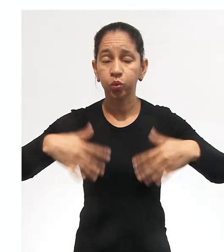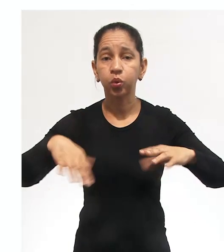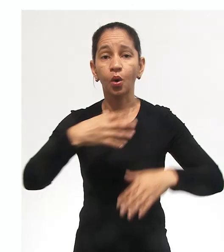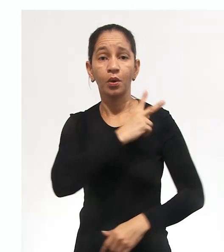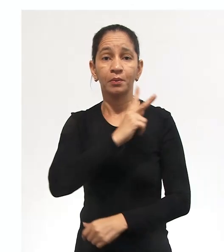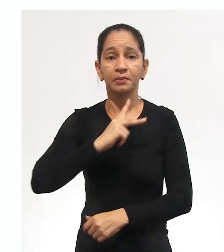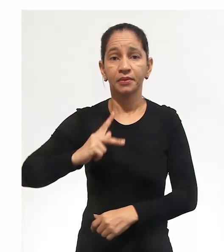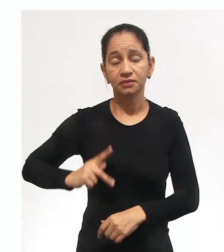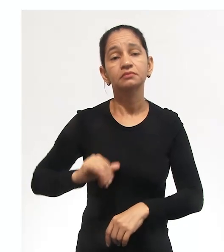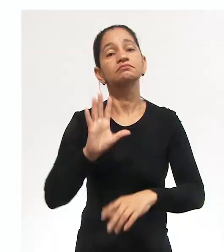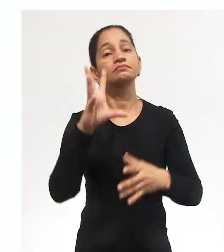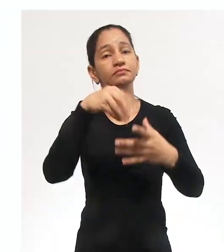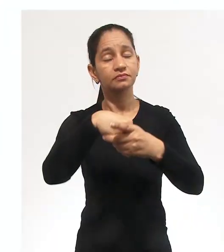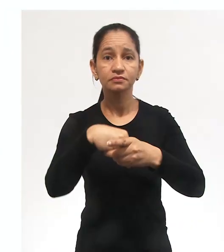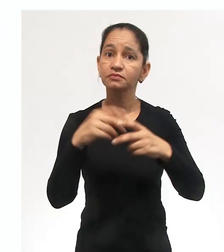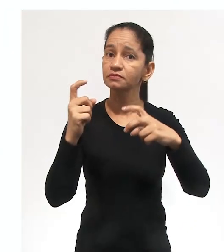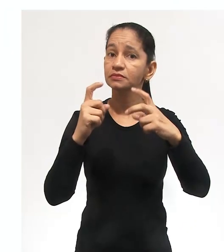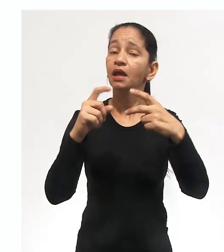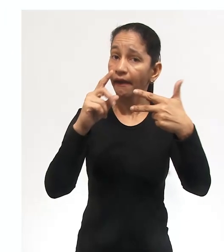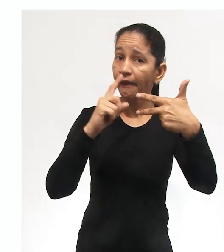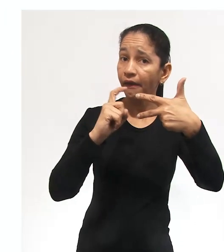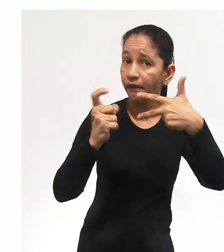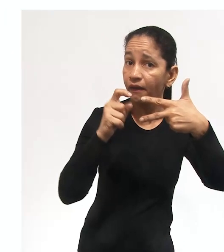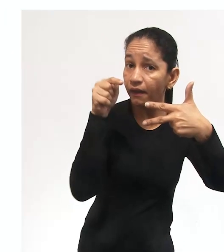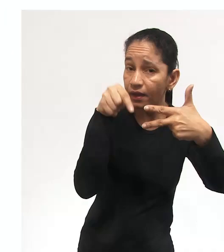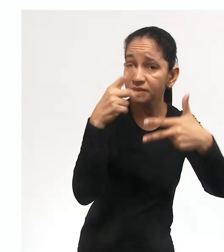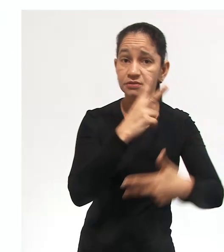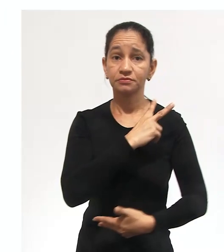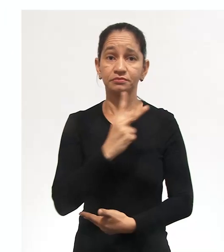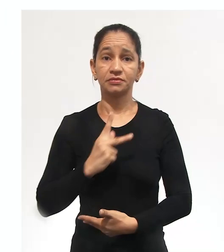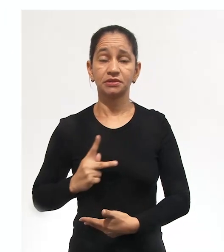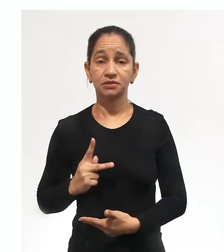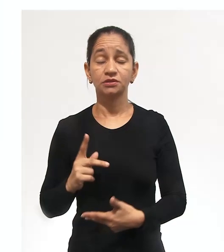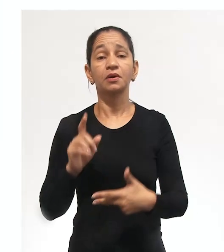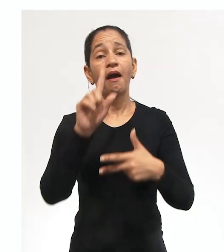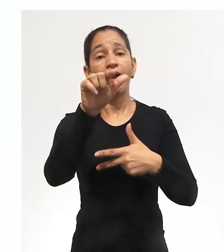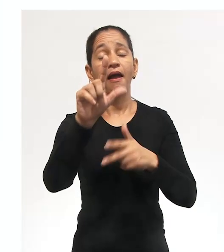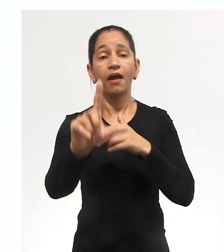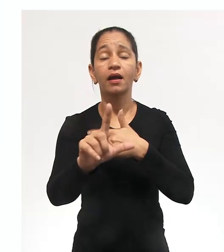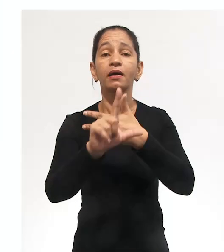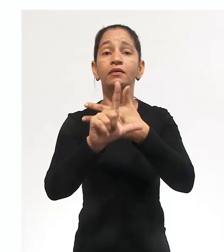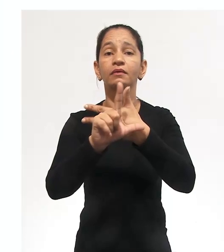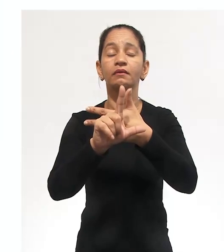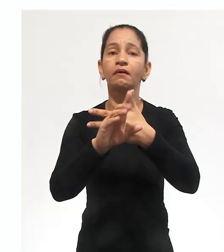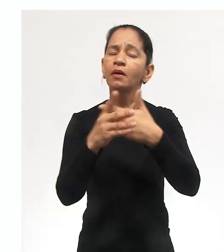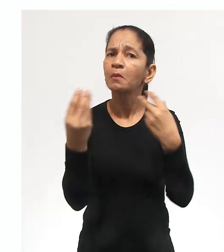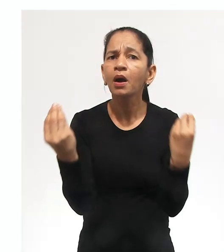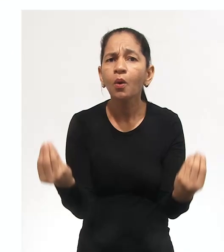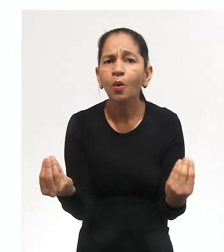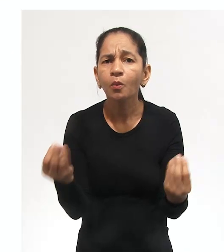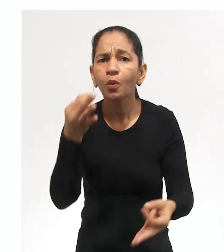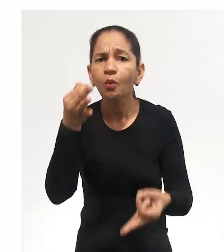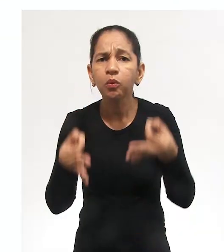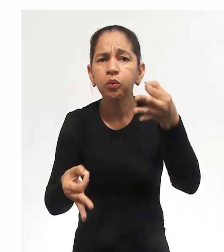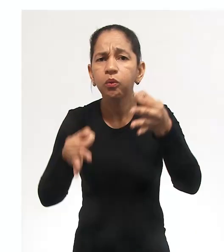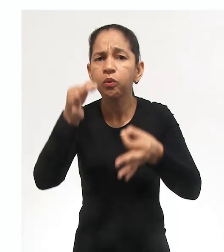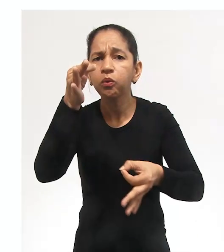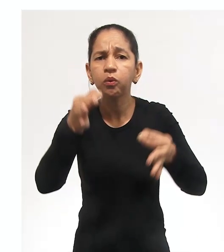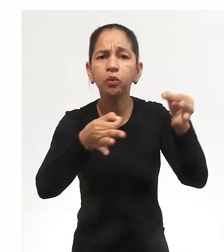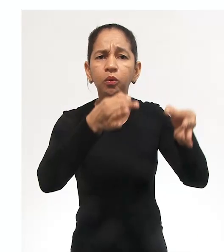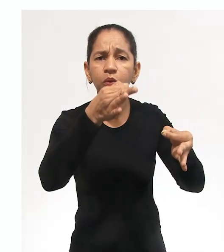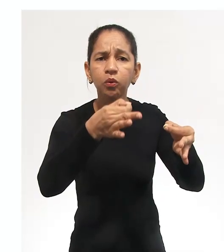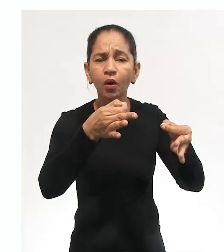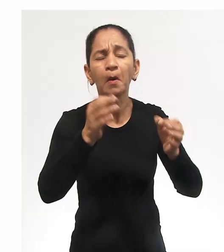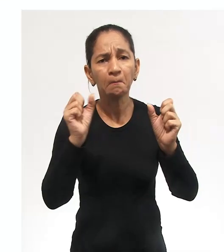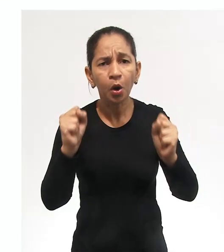que julga o presidente da República nos crimes de responsabilidade? O próprio legislativo. Você vê que está julgando, professor. Como assim? Julgar? E o poder